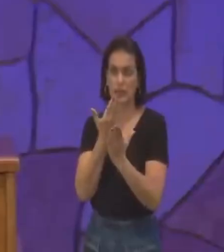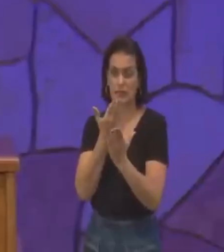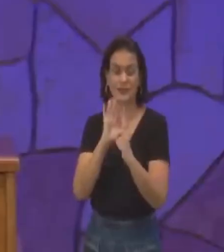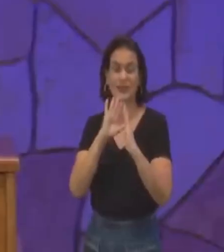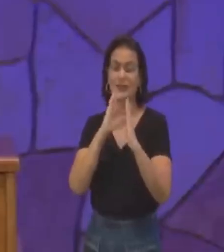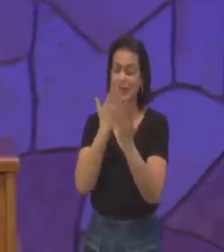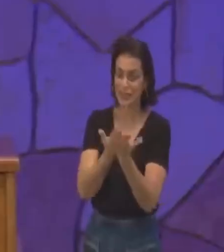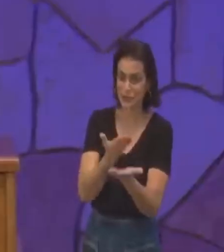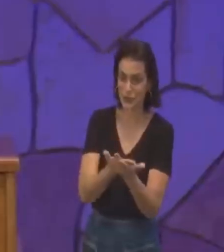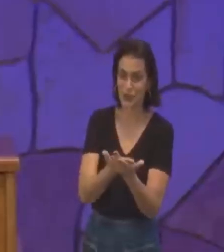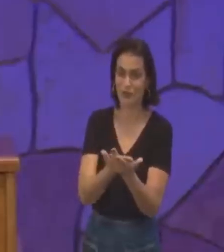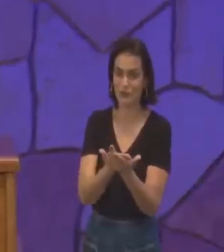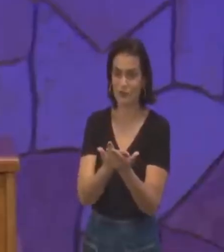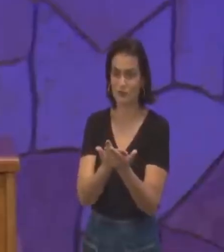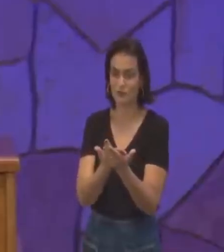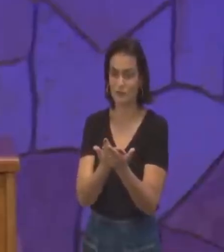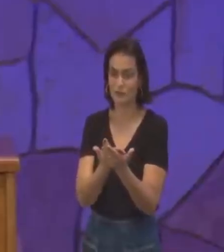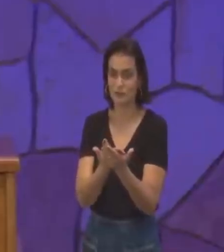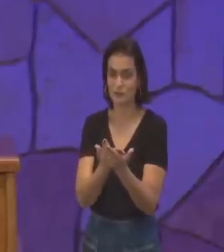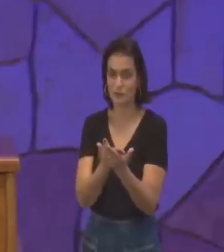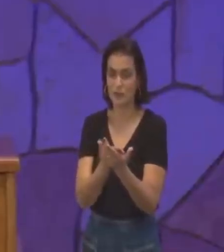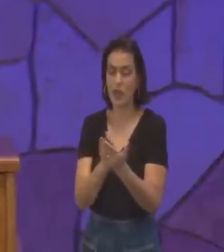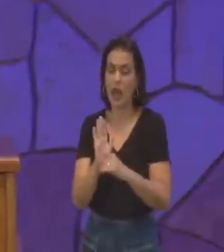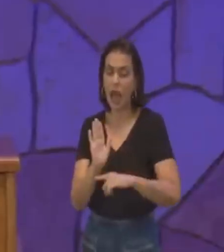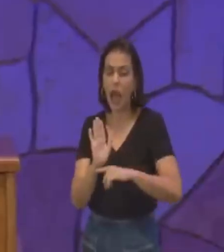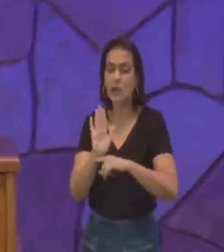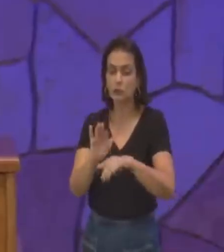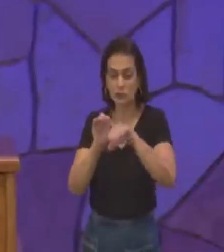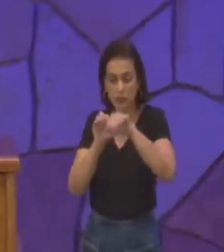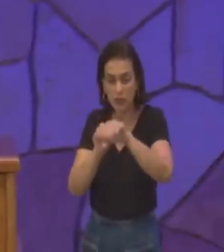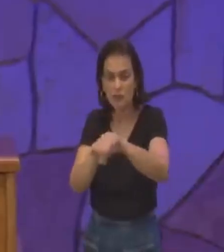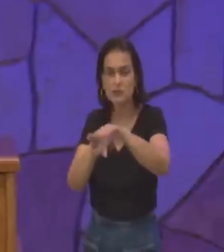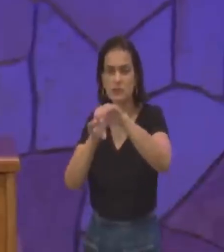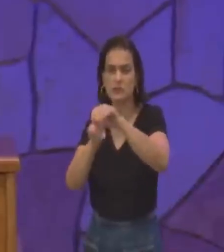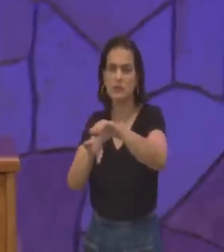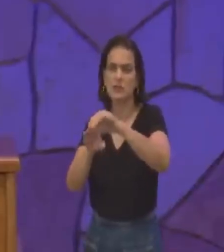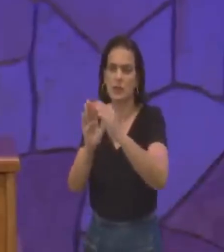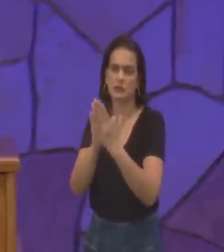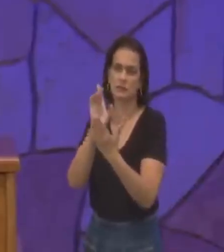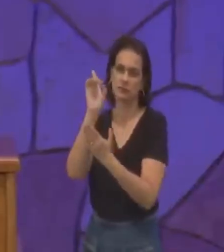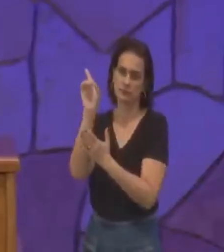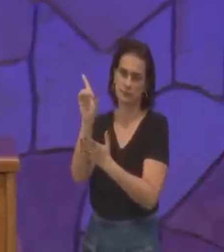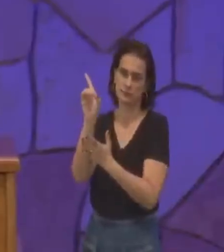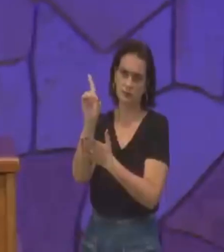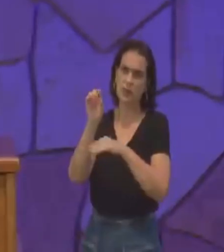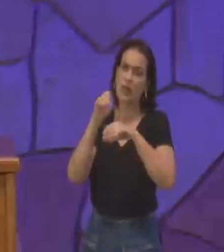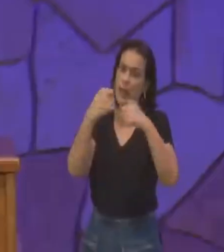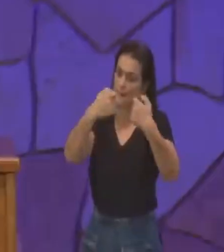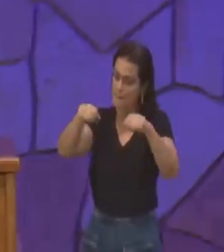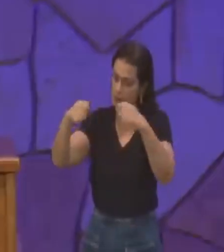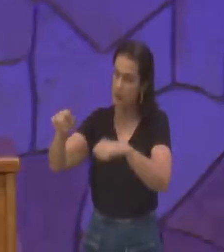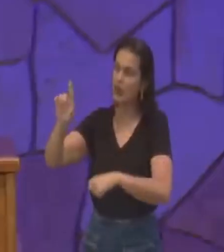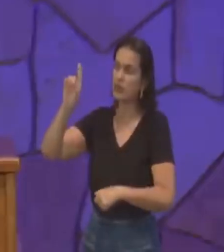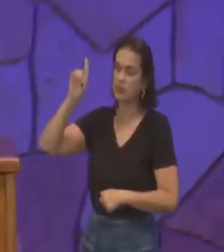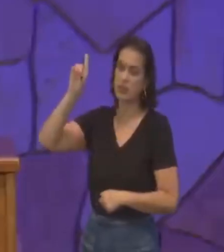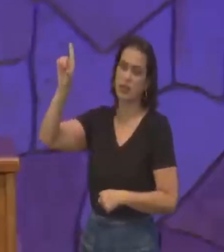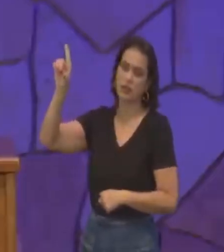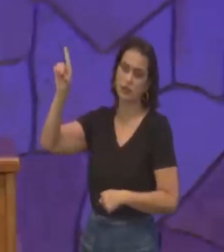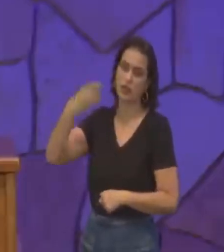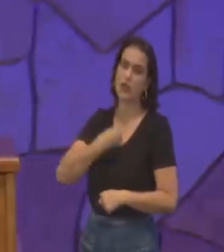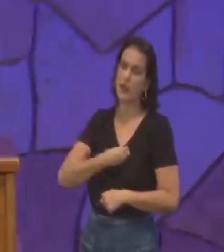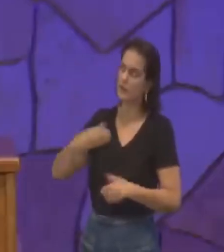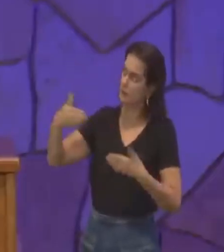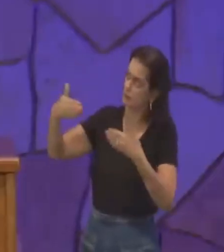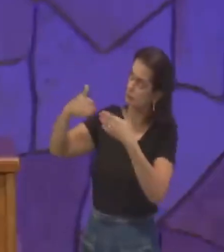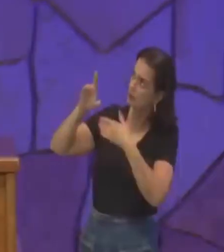isto para os nossos dias. Ele é útil para o ensino. Ensinar a palavra de Deus, ensinar a depender de Deus, ensinar a ter vida com